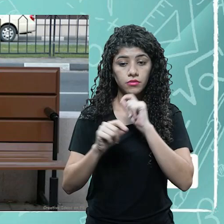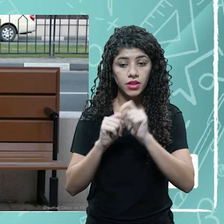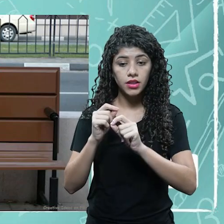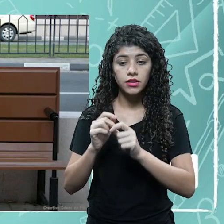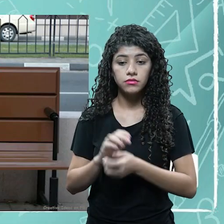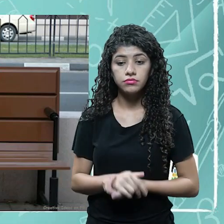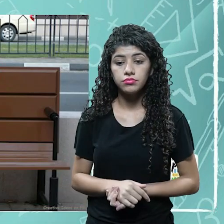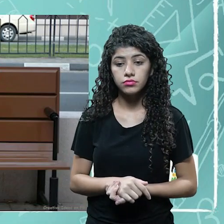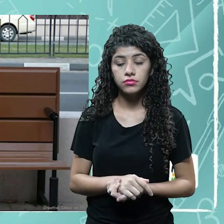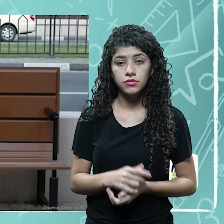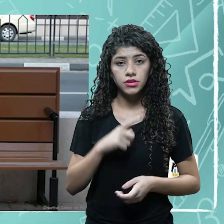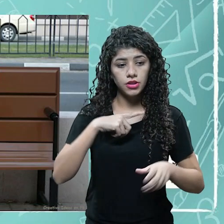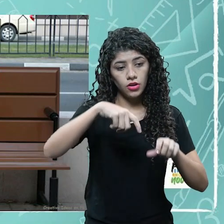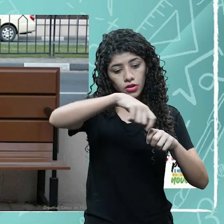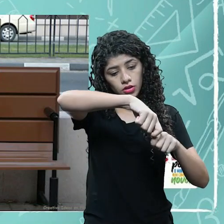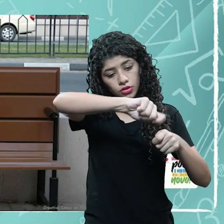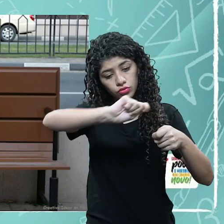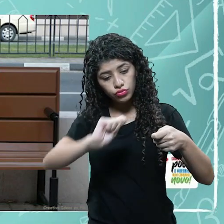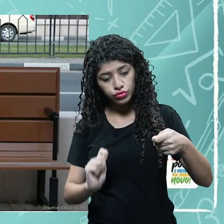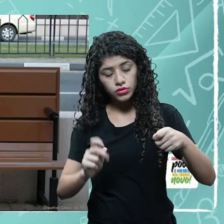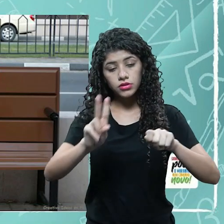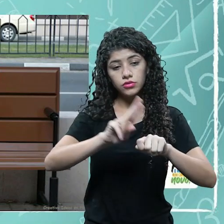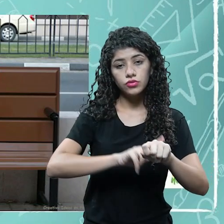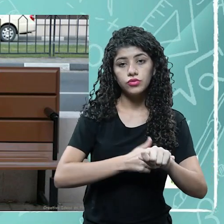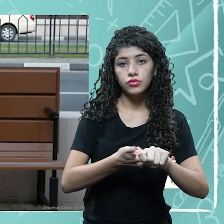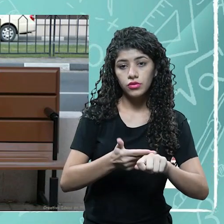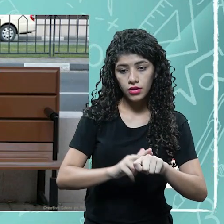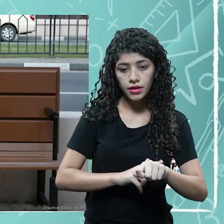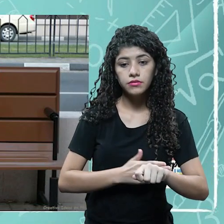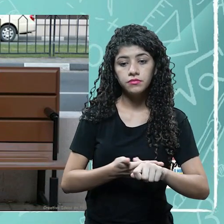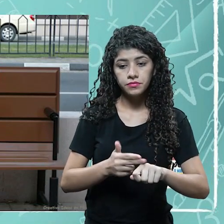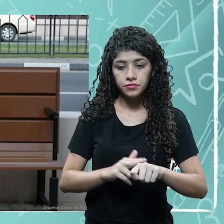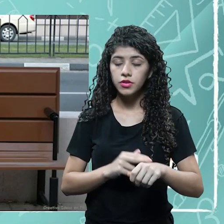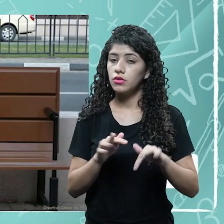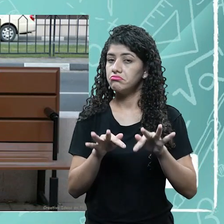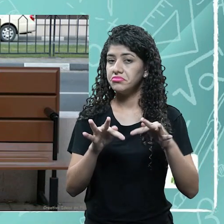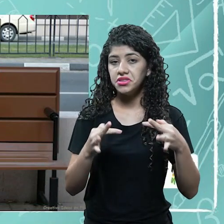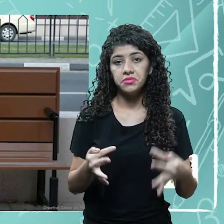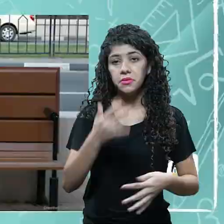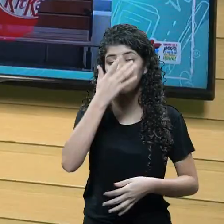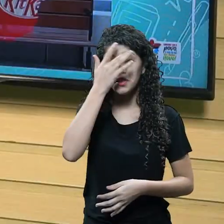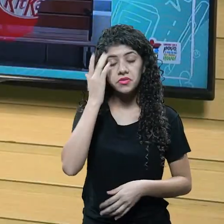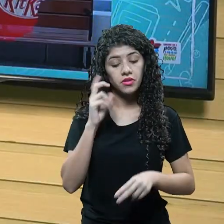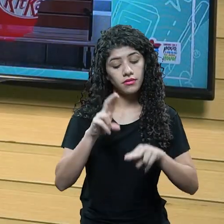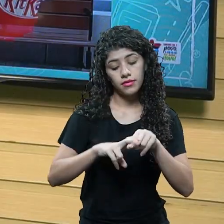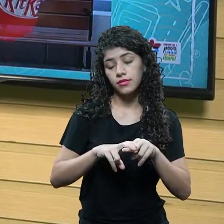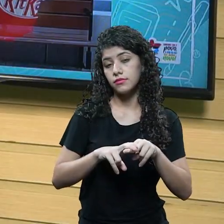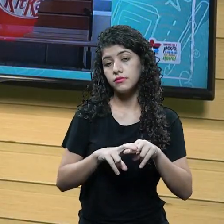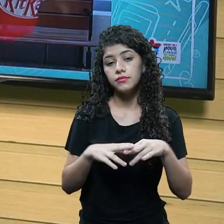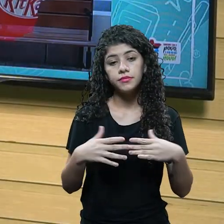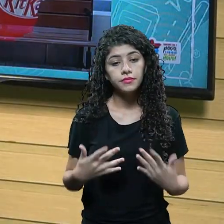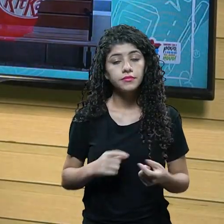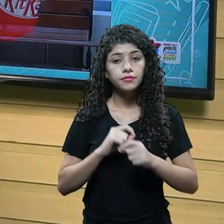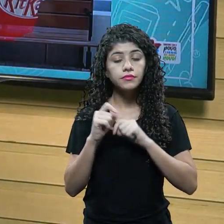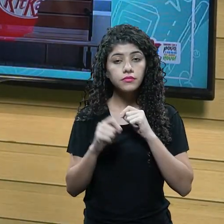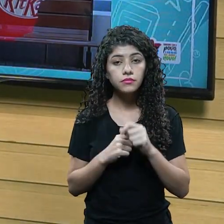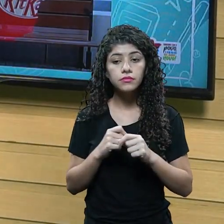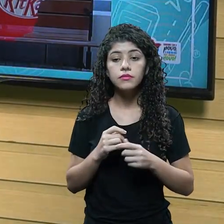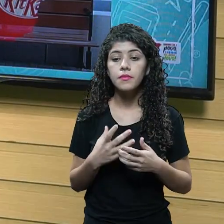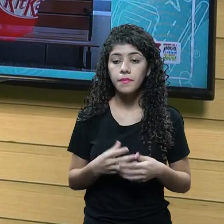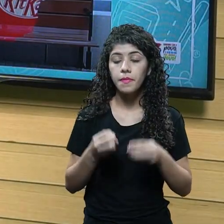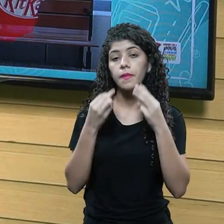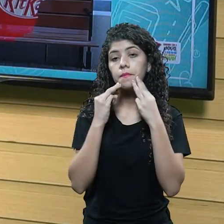tivesse aberto parte do seu pacote de chocolate, bem simples, onde a pessoa está sentada aqui. Então, isso é o marketing de